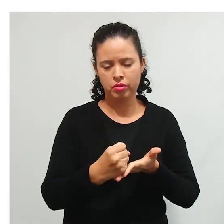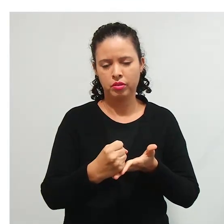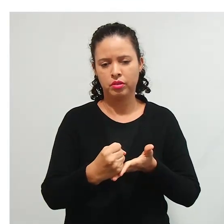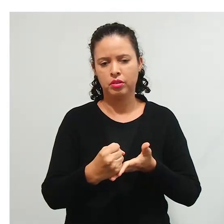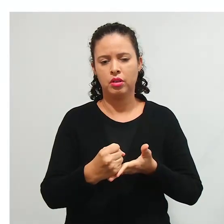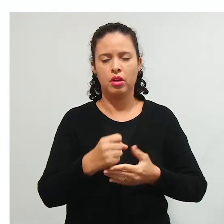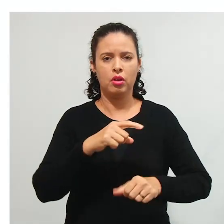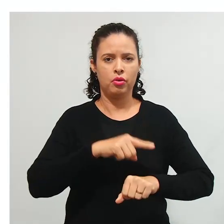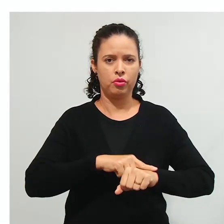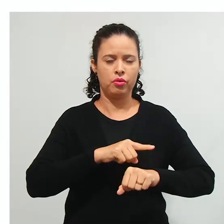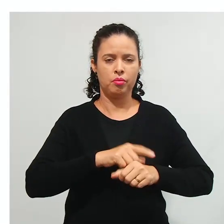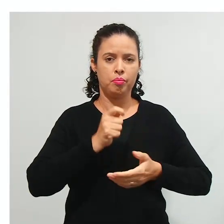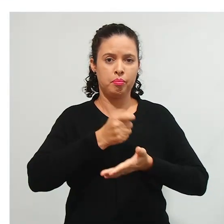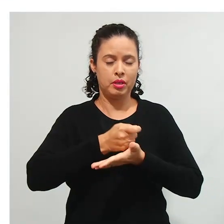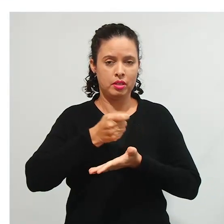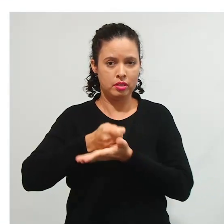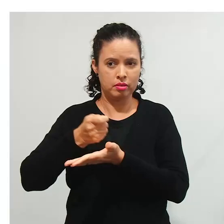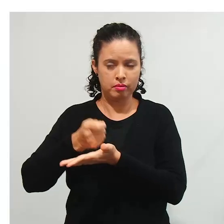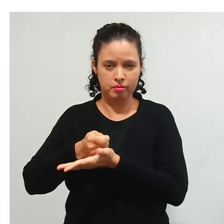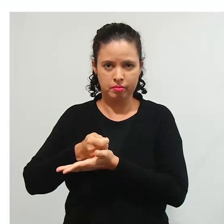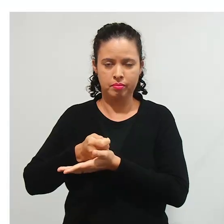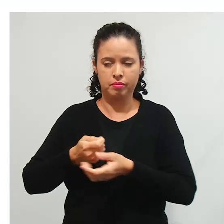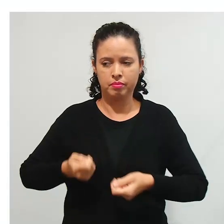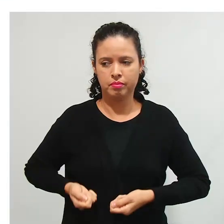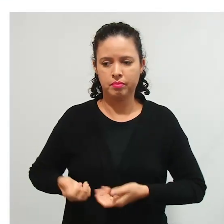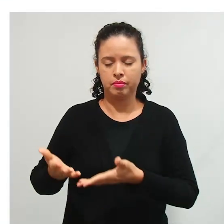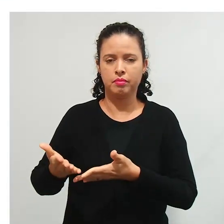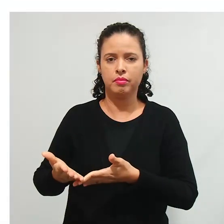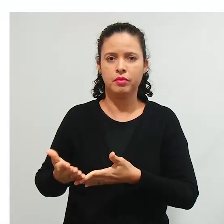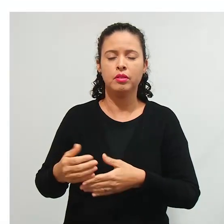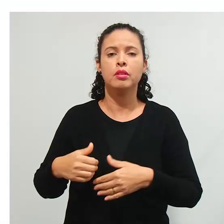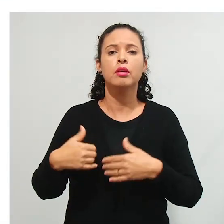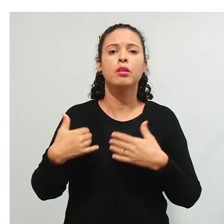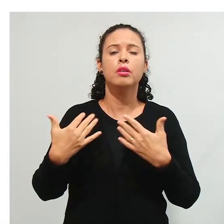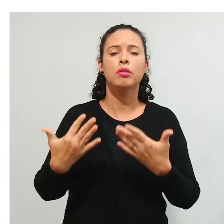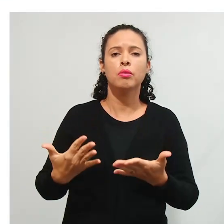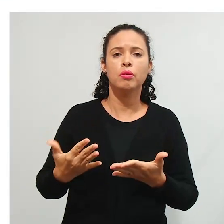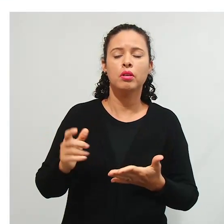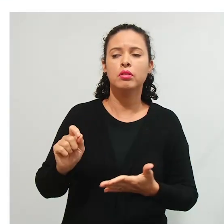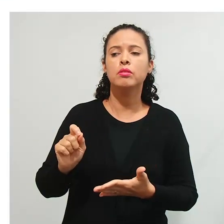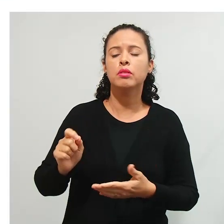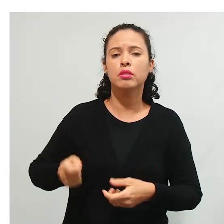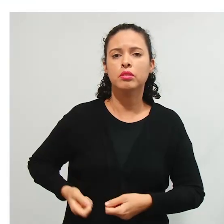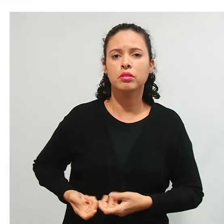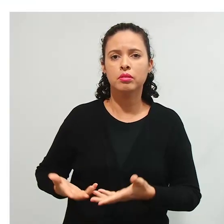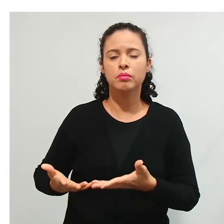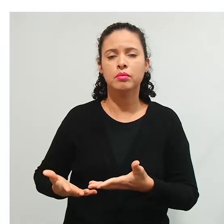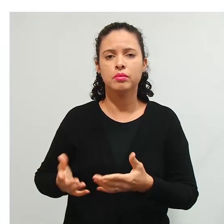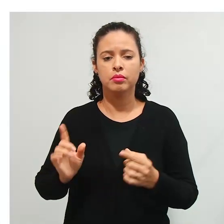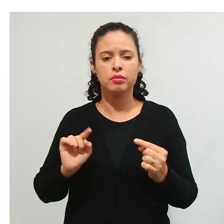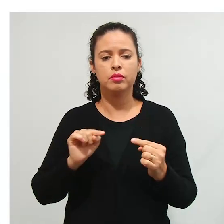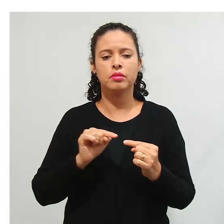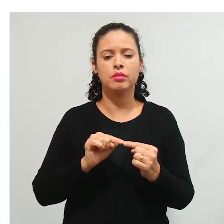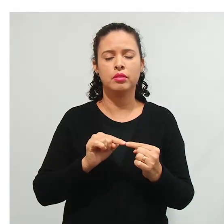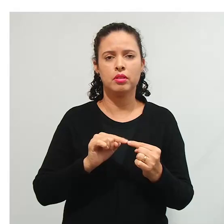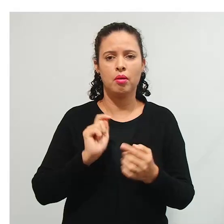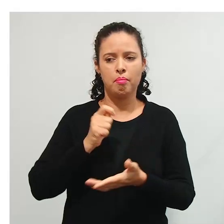o cronograma de pagamento das despesas. Então, quais são despesas que